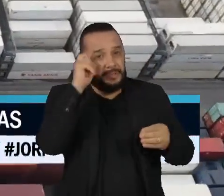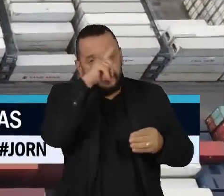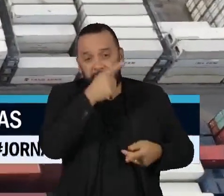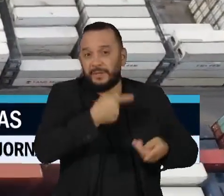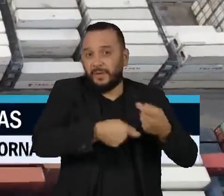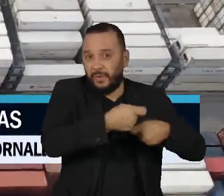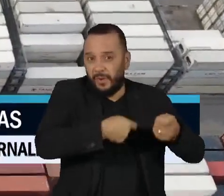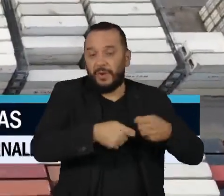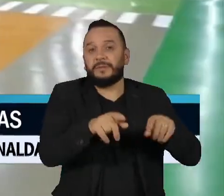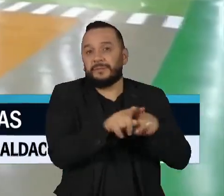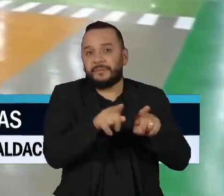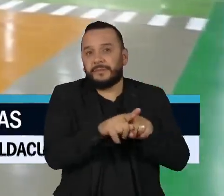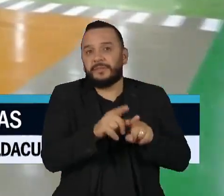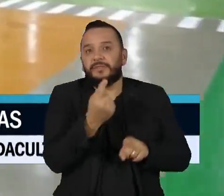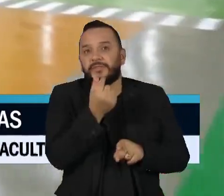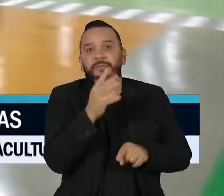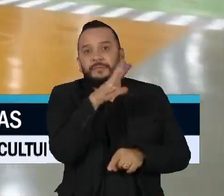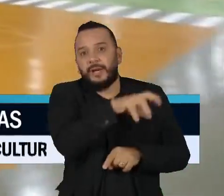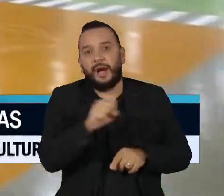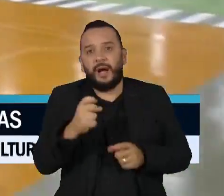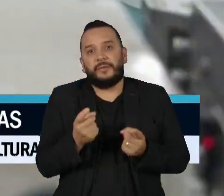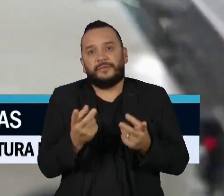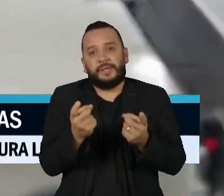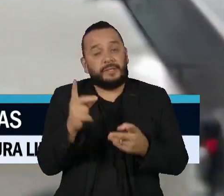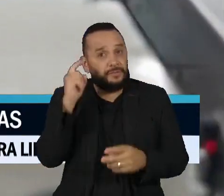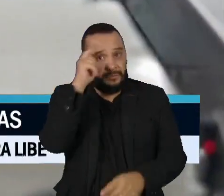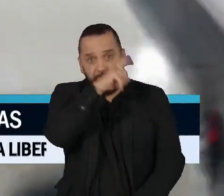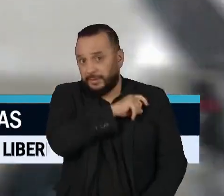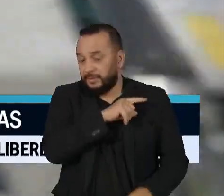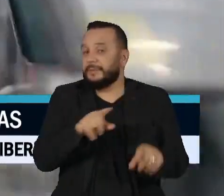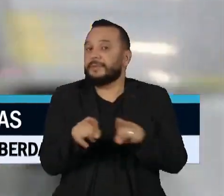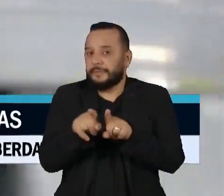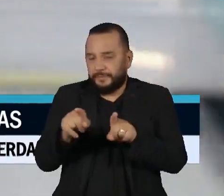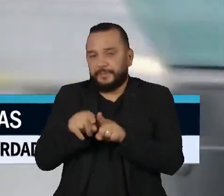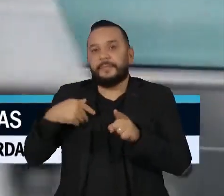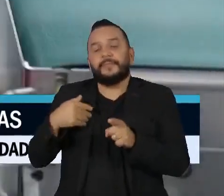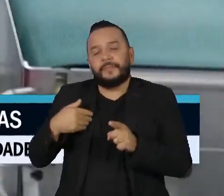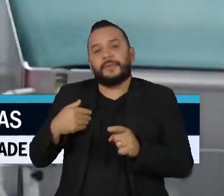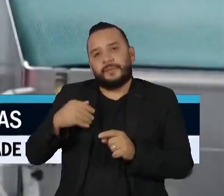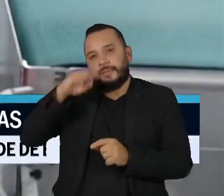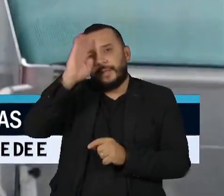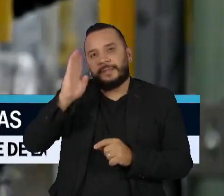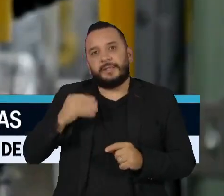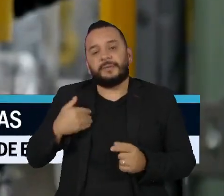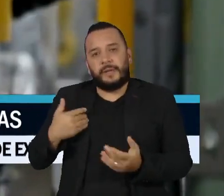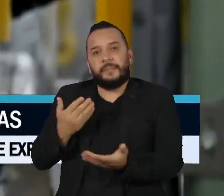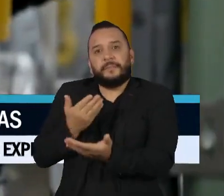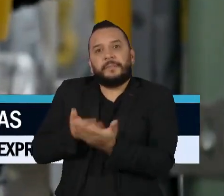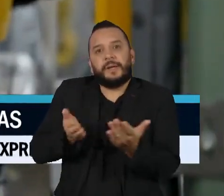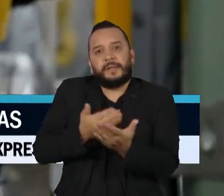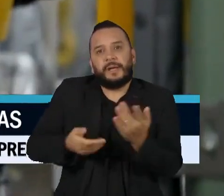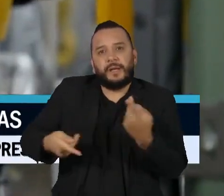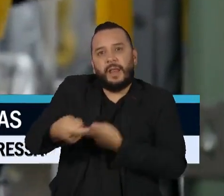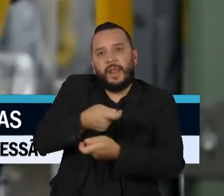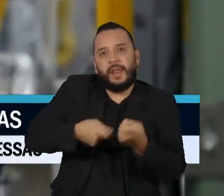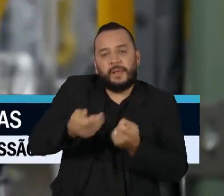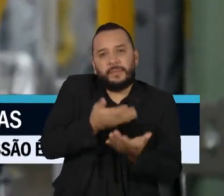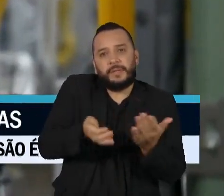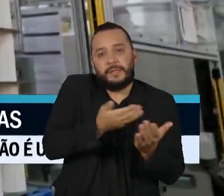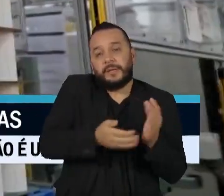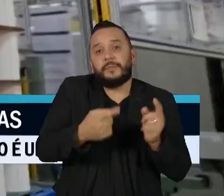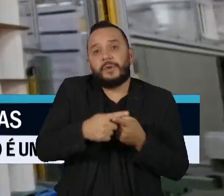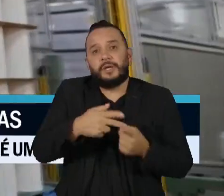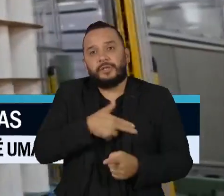retirada do dinheiro das vendas Além disso O Brasil vem perdendo o mercado para os chineses que investem em mecanismos de